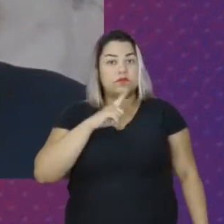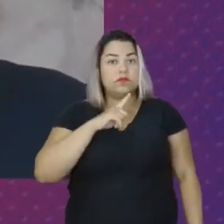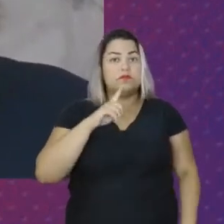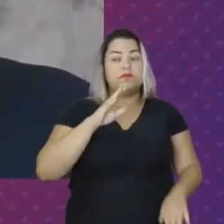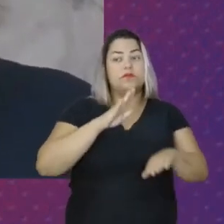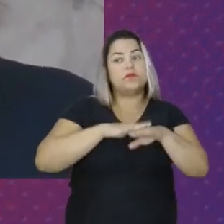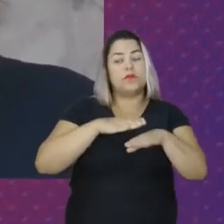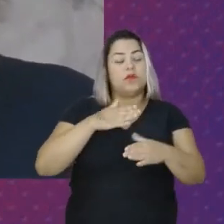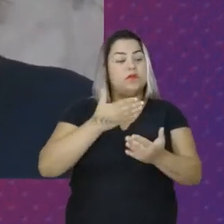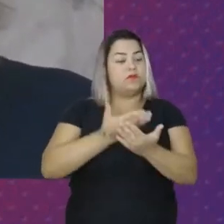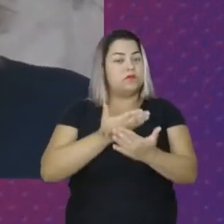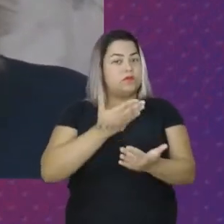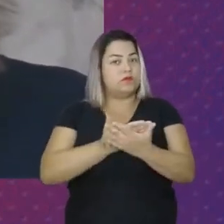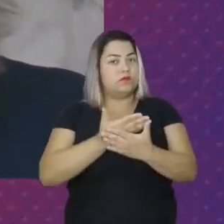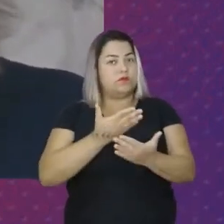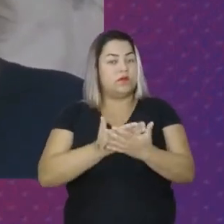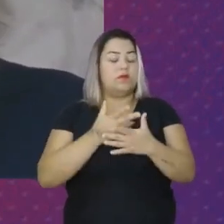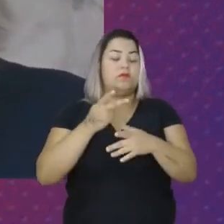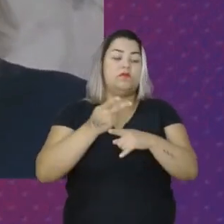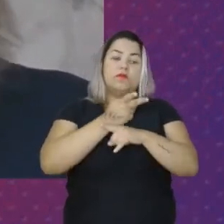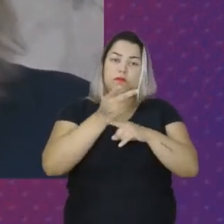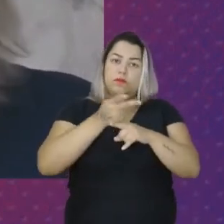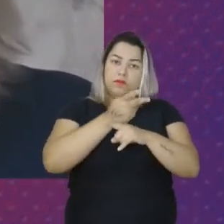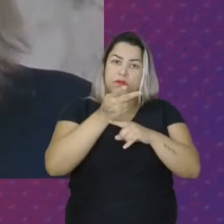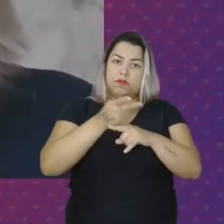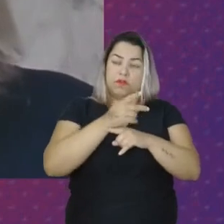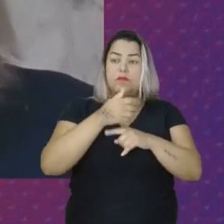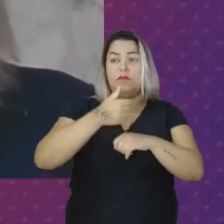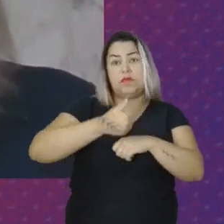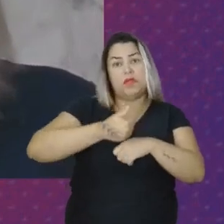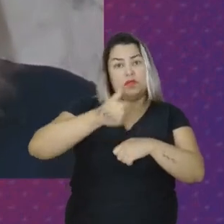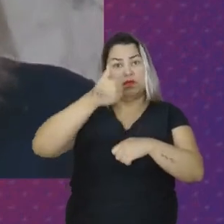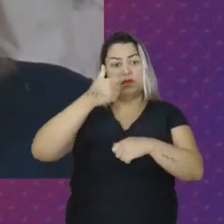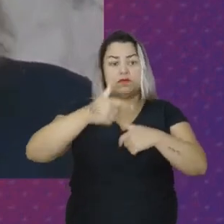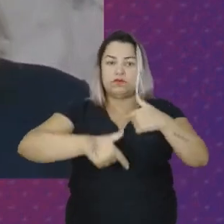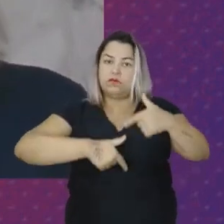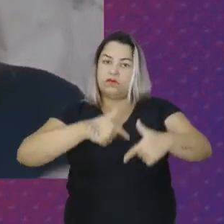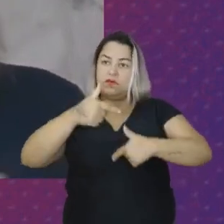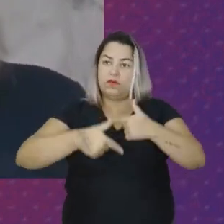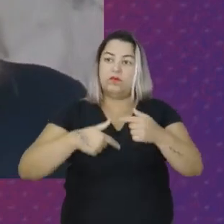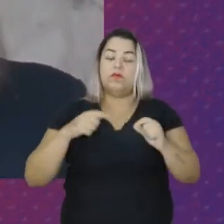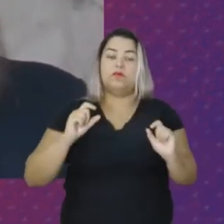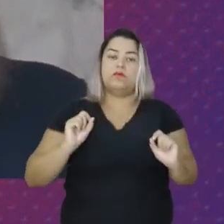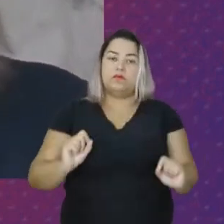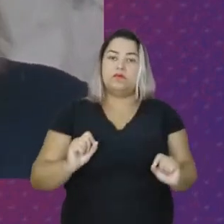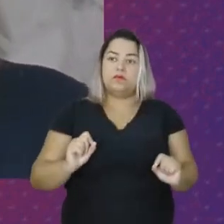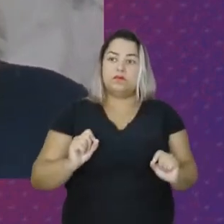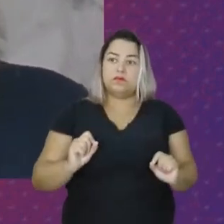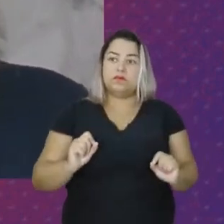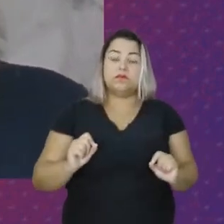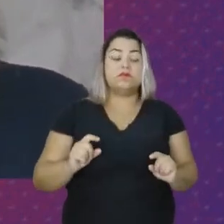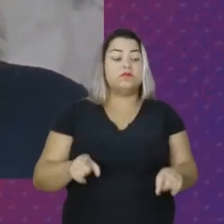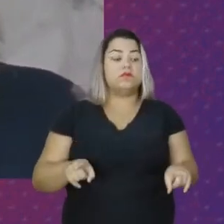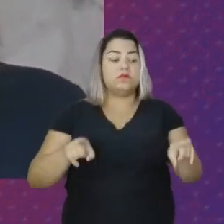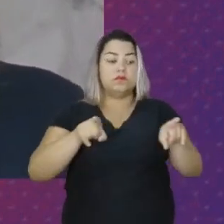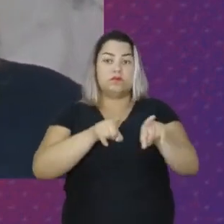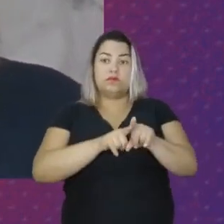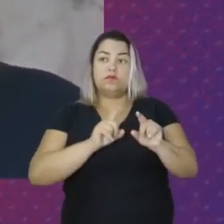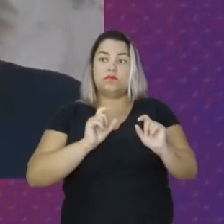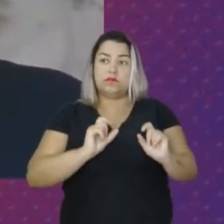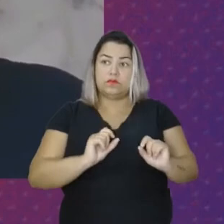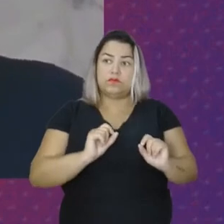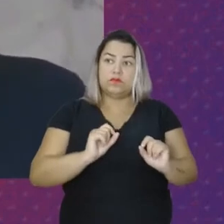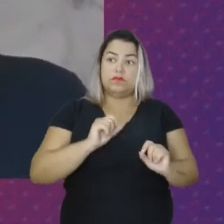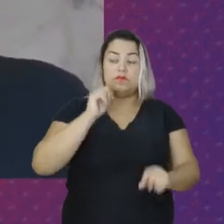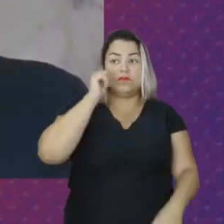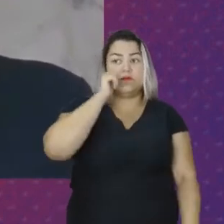maior escolaridade e buscarem mais e melhores empregos. Uma parceria